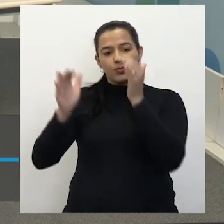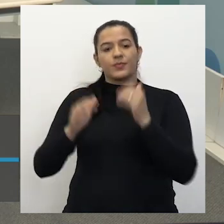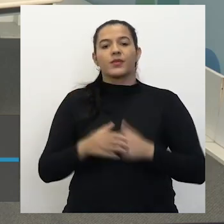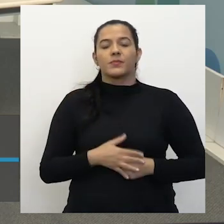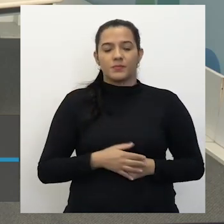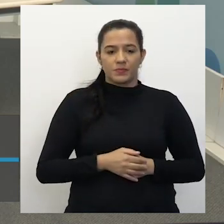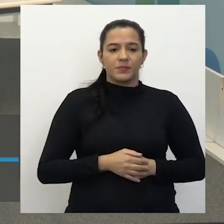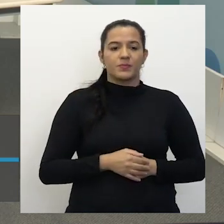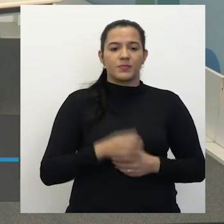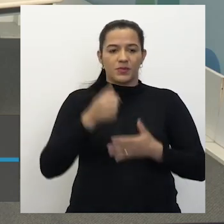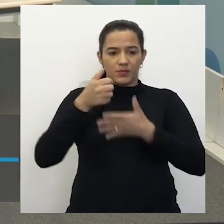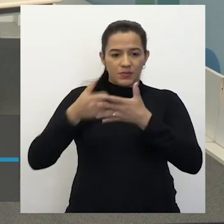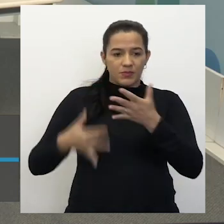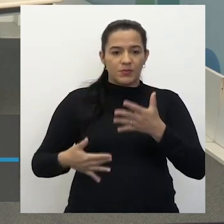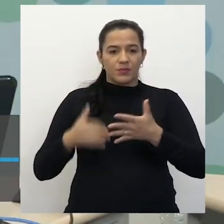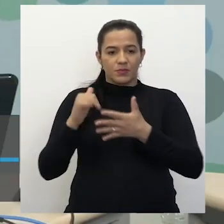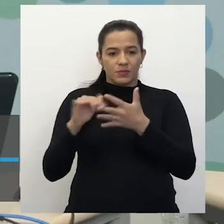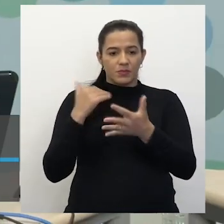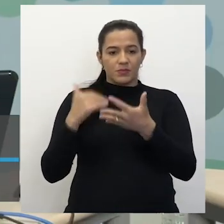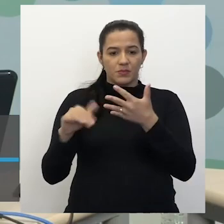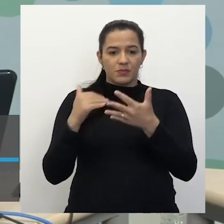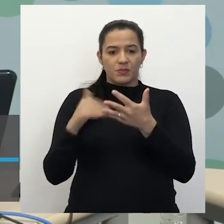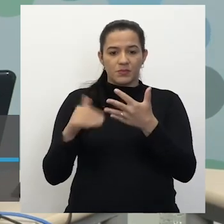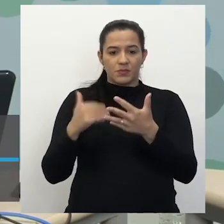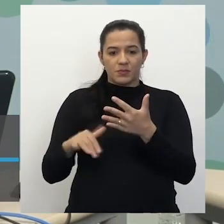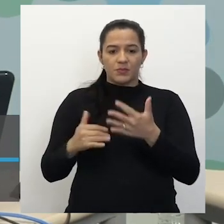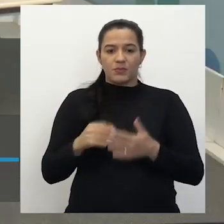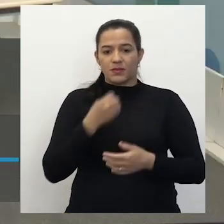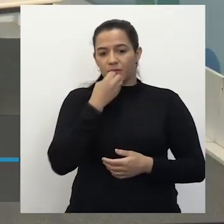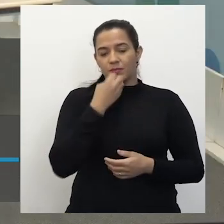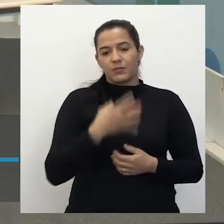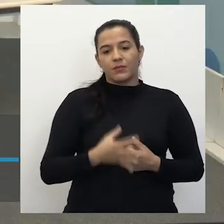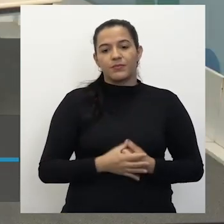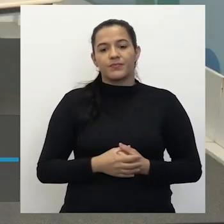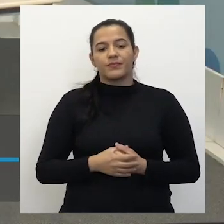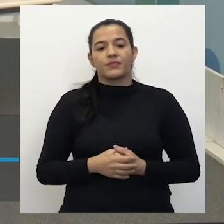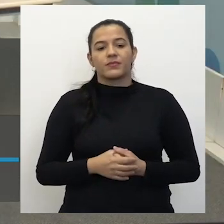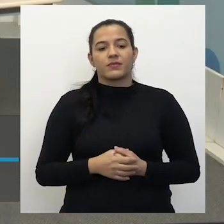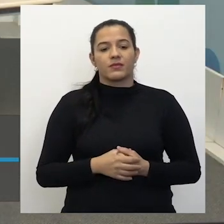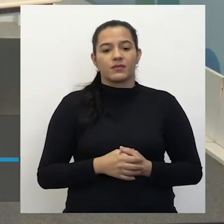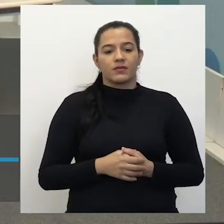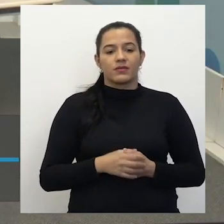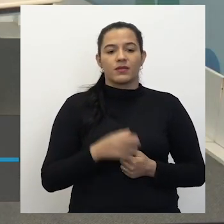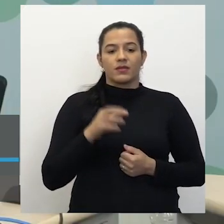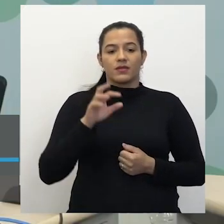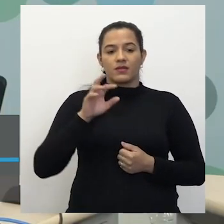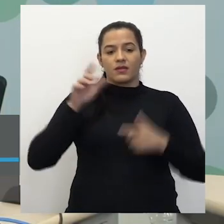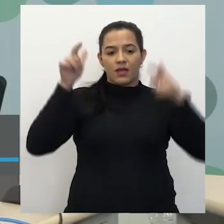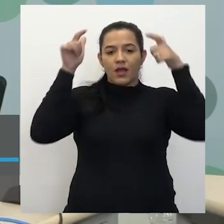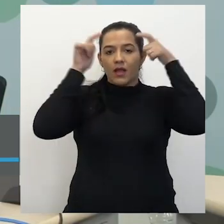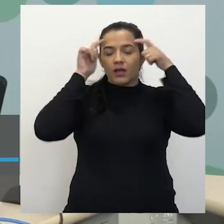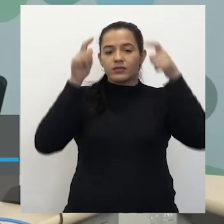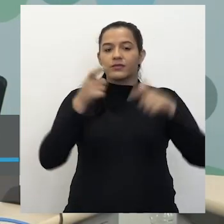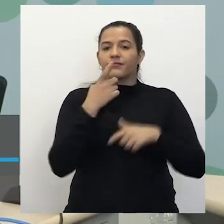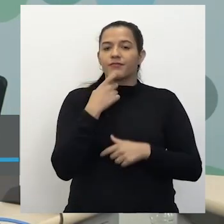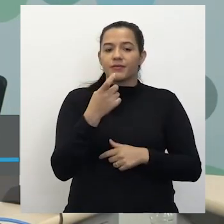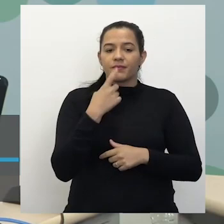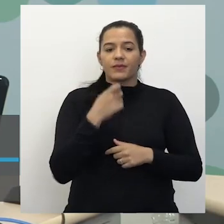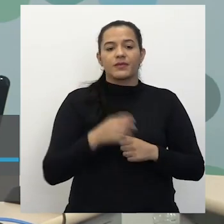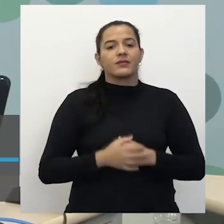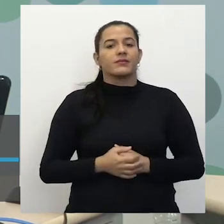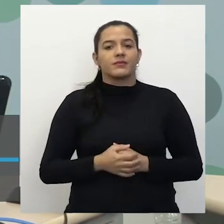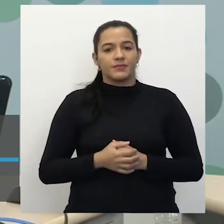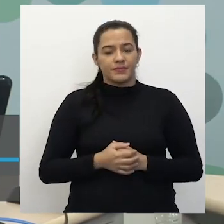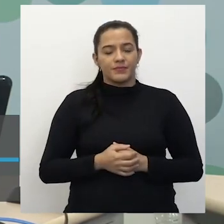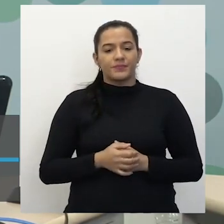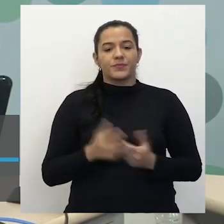amo esse chat, eu vou gravar, porque eu quero as referências de vocês. Rainha Vermelha, o Eduardo fala Rainha Vermelha. Vários falaram, filme da Mafalda, olha que legal. Podia,